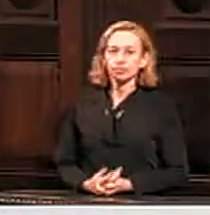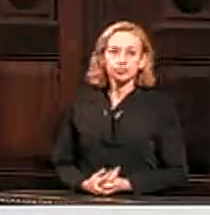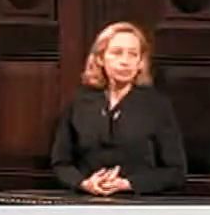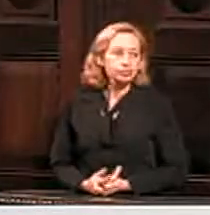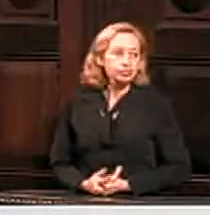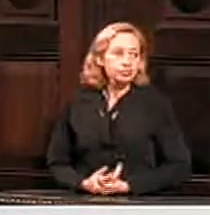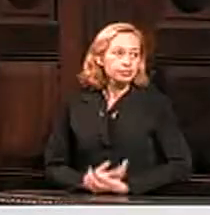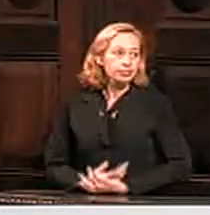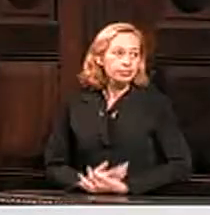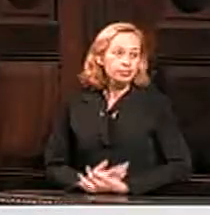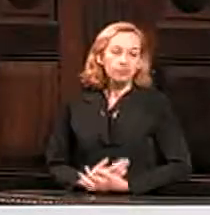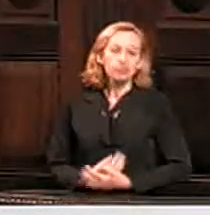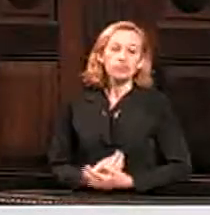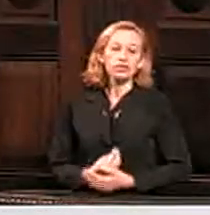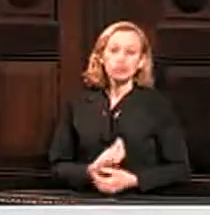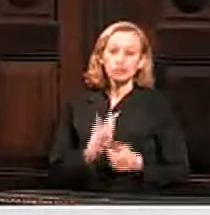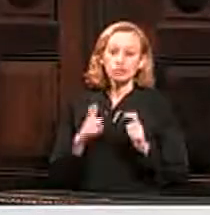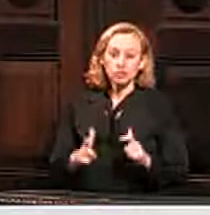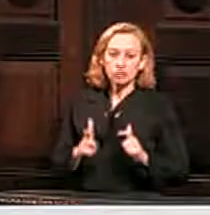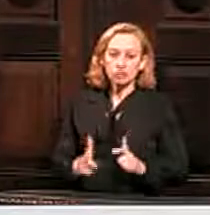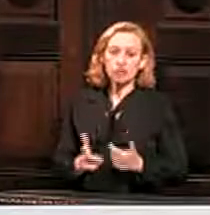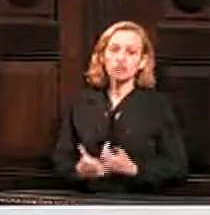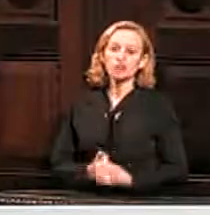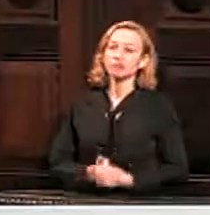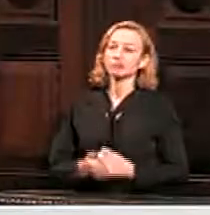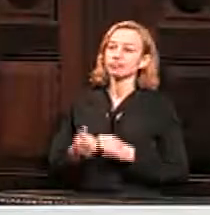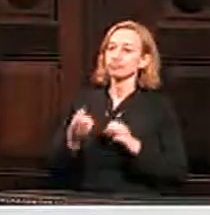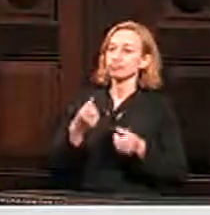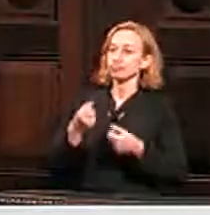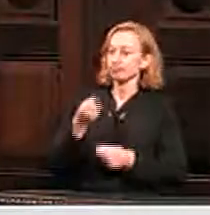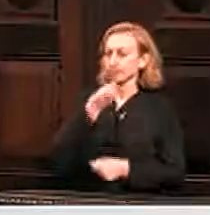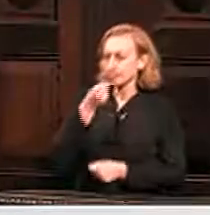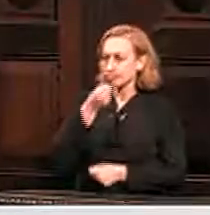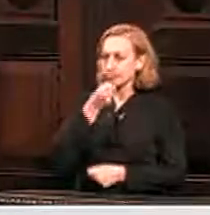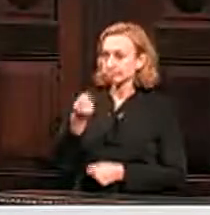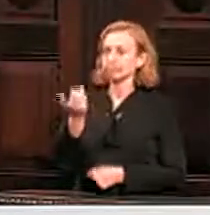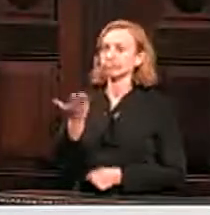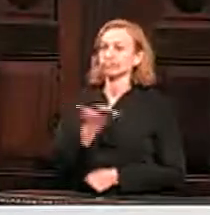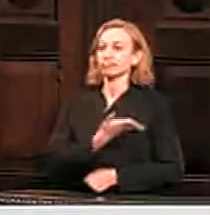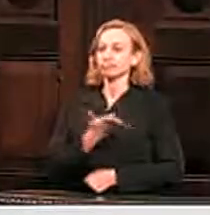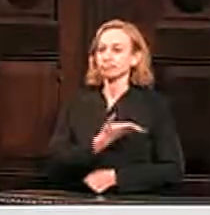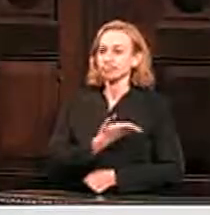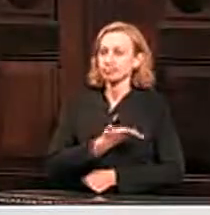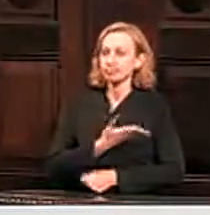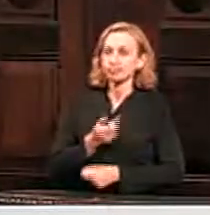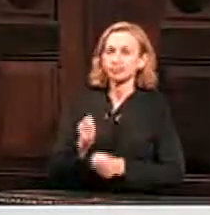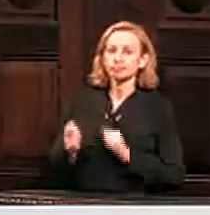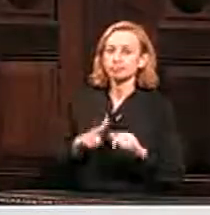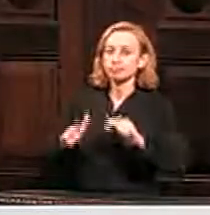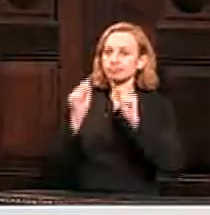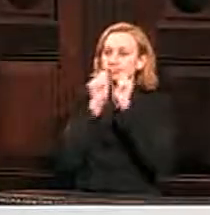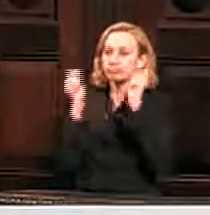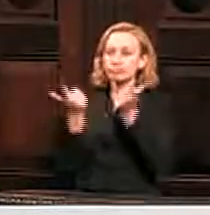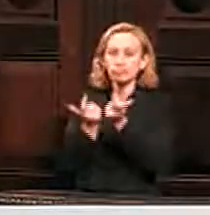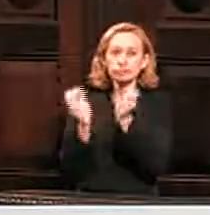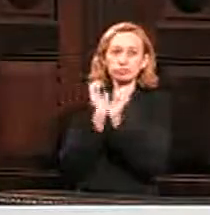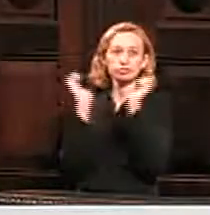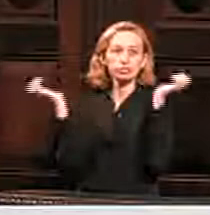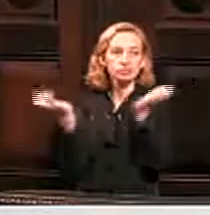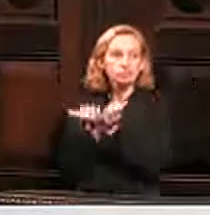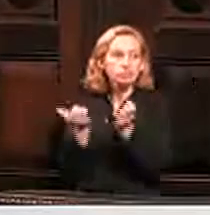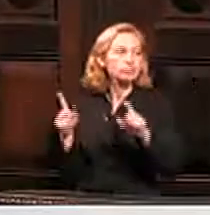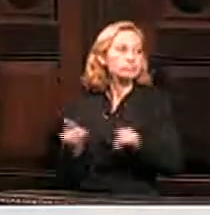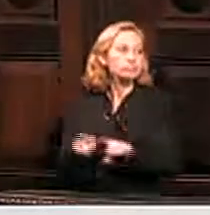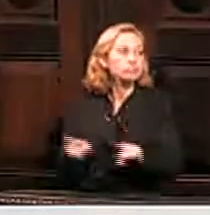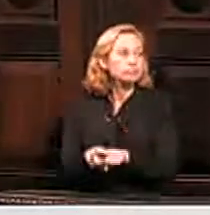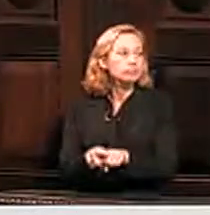senhores deputados presentes, funcionários, imprensa, companheiros e companheiras que ocupam as dependências da galeria, aqueles